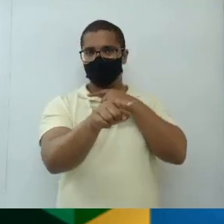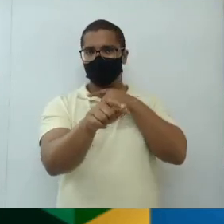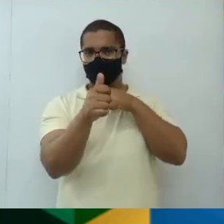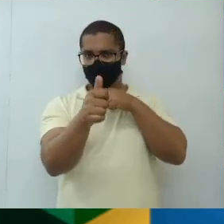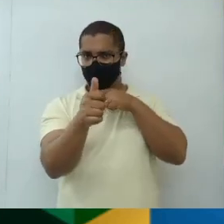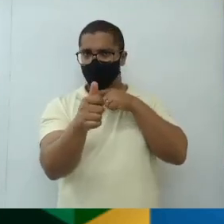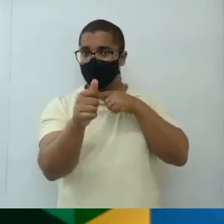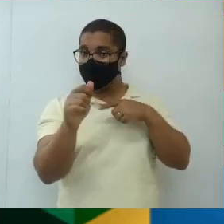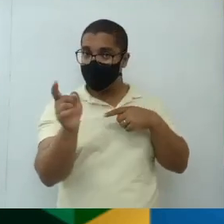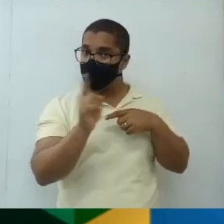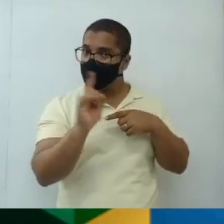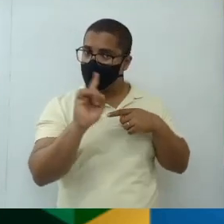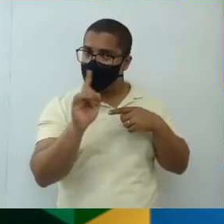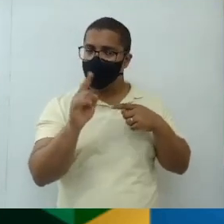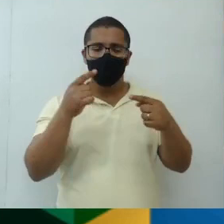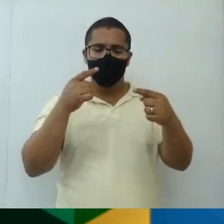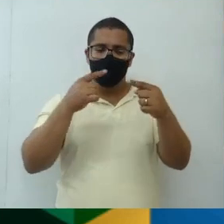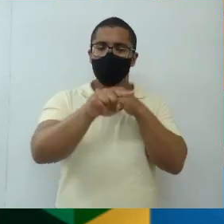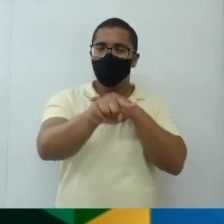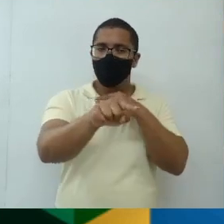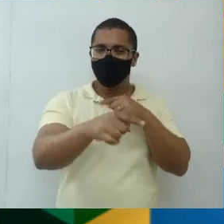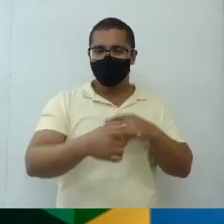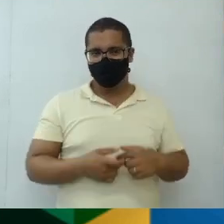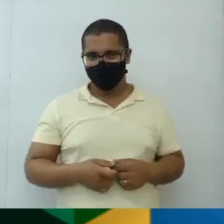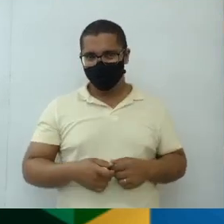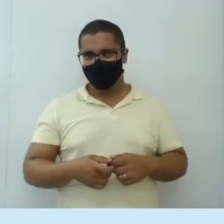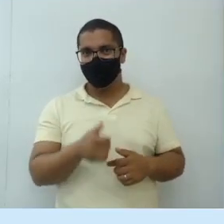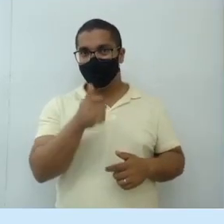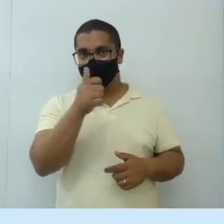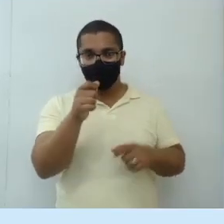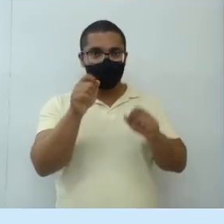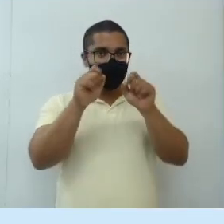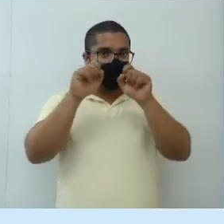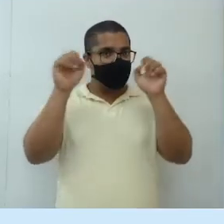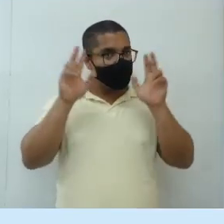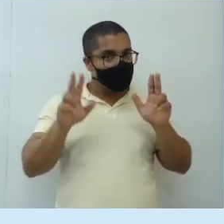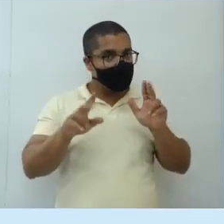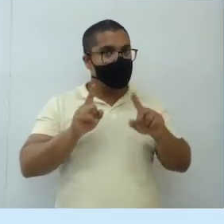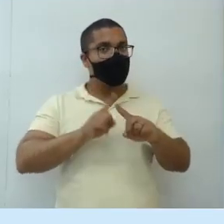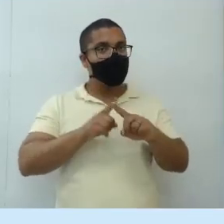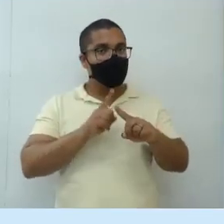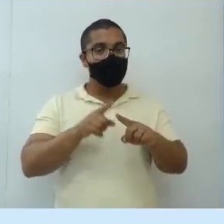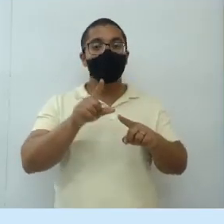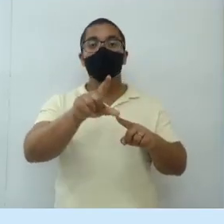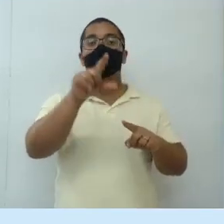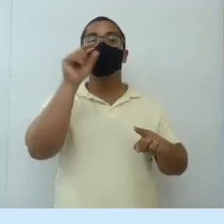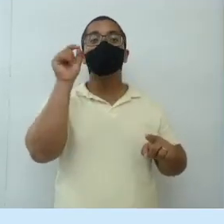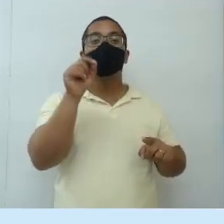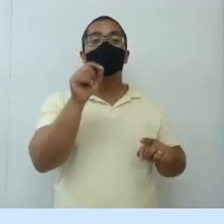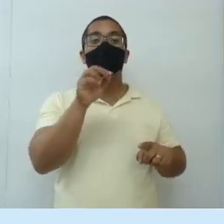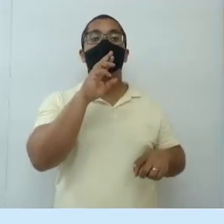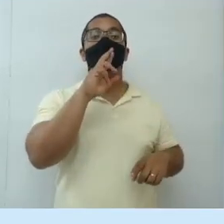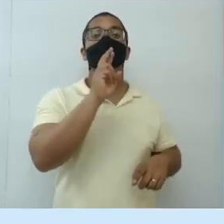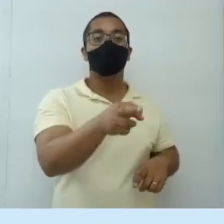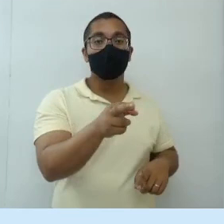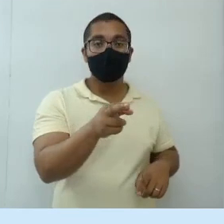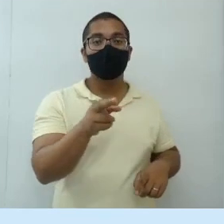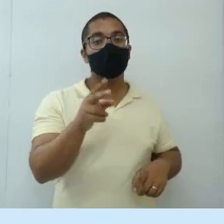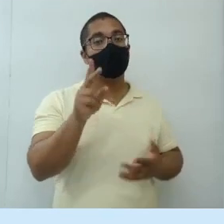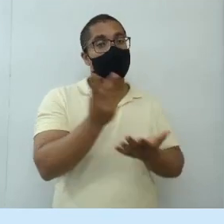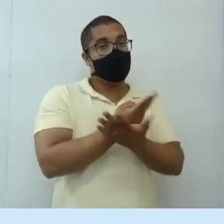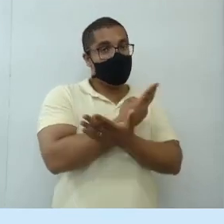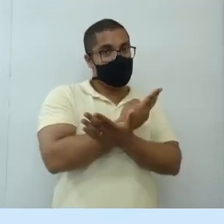tá Então nesse caso bastante atenção porque a errada é a certa